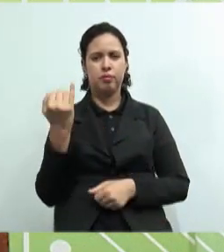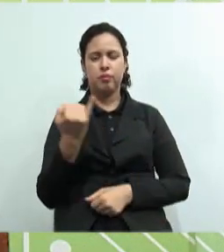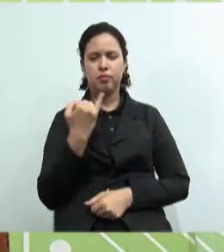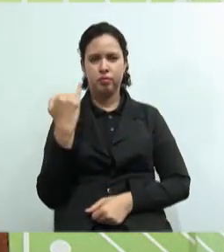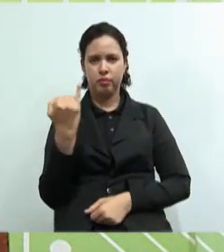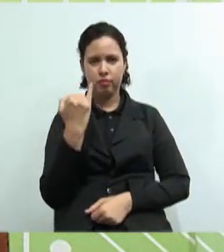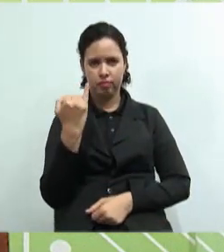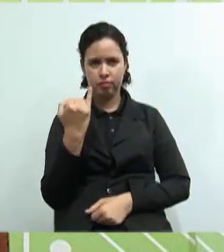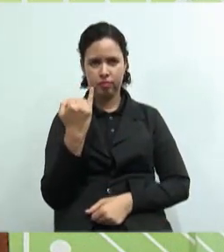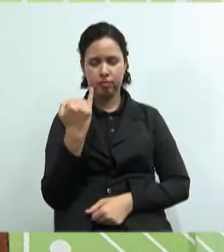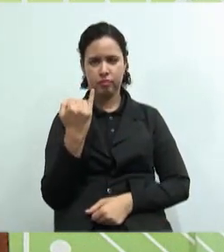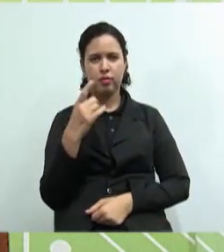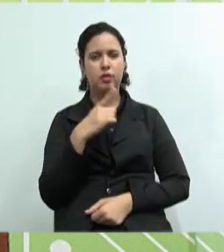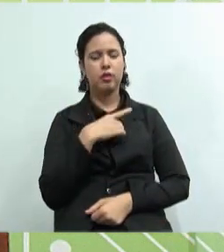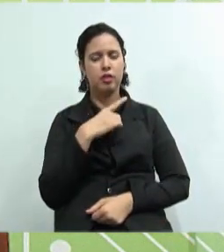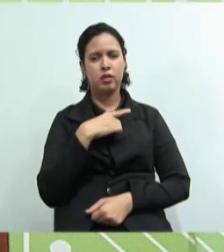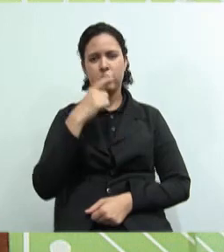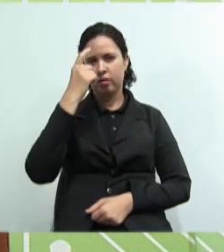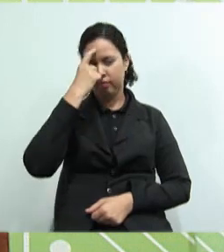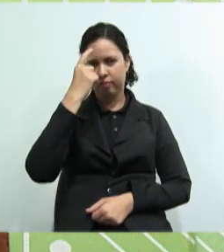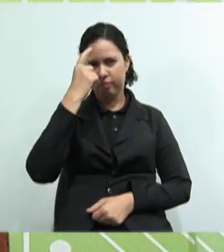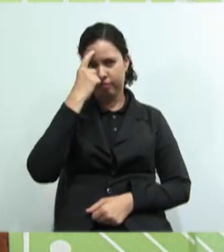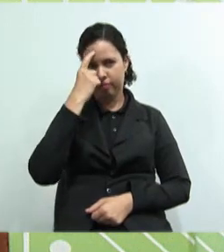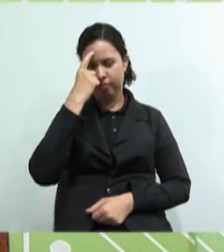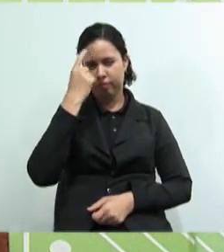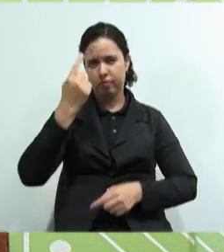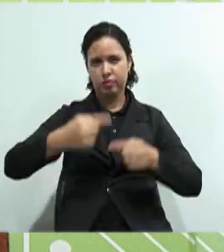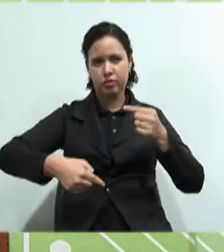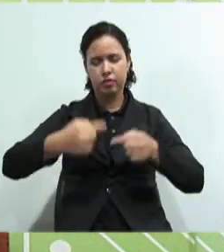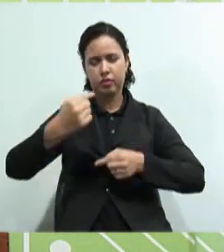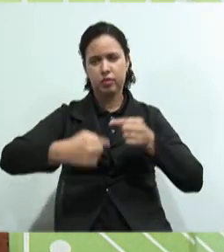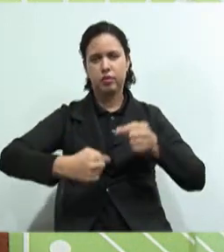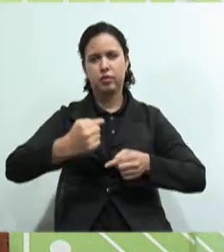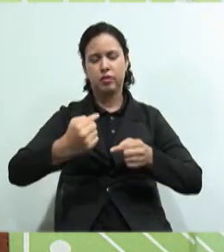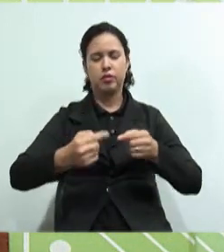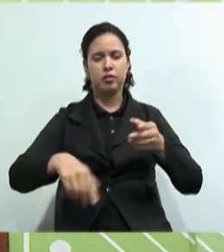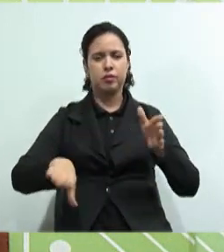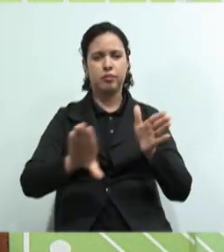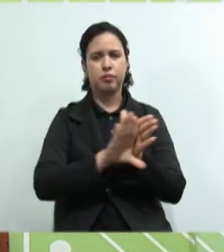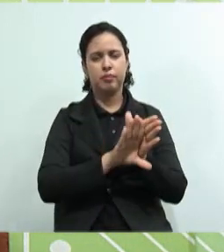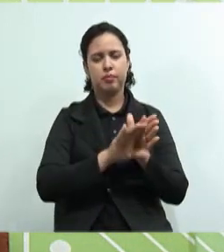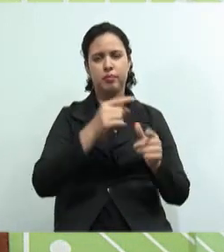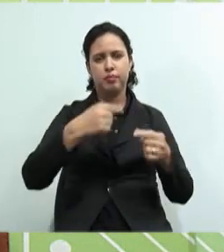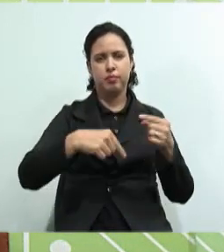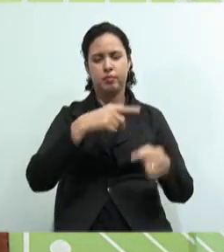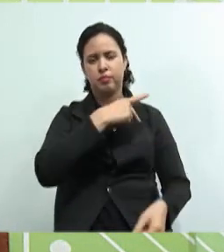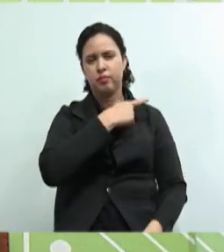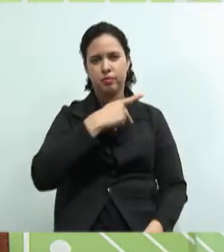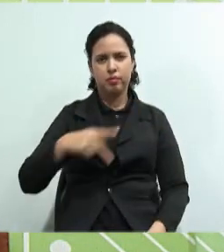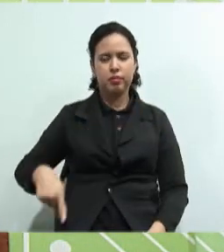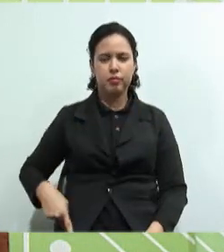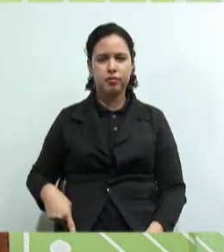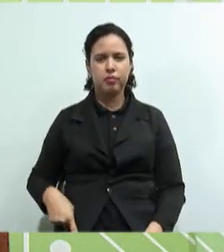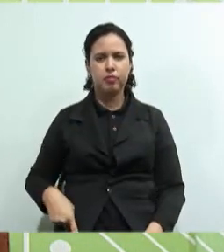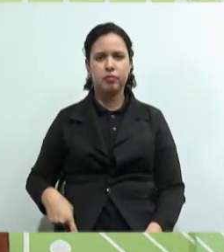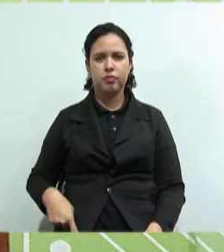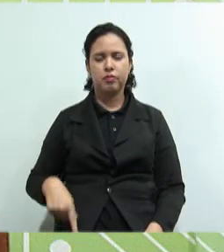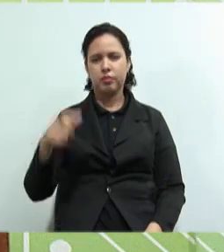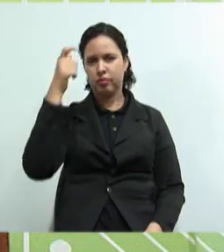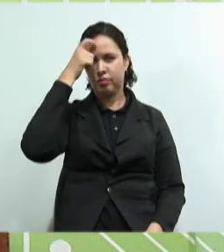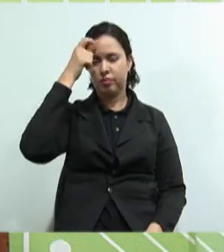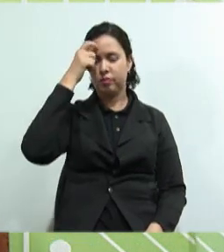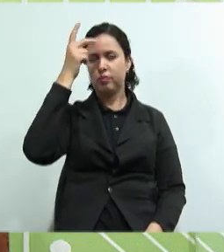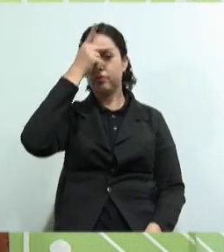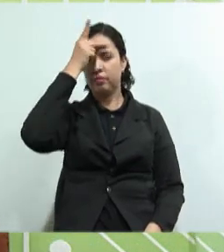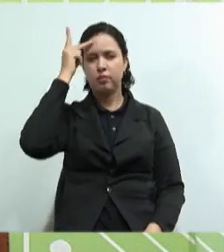importante. A gente tem que pensar nisso, tem que discutir, isso tem que chegar a políticas públicas, isso tem que chegar à conscientização da